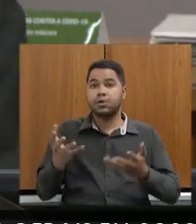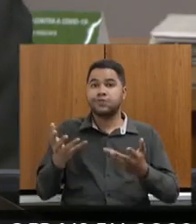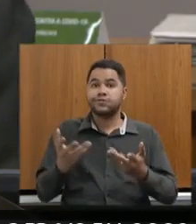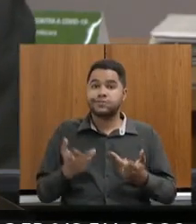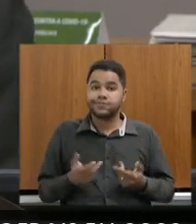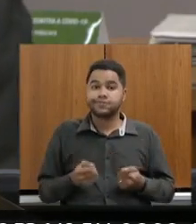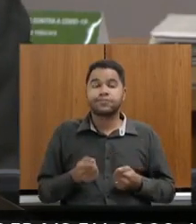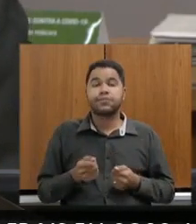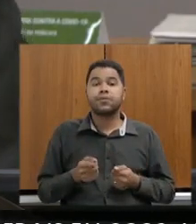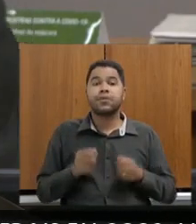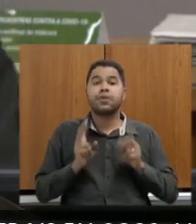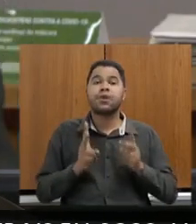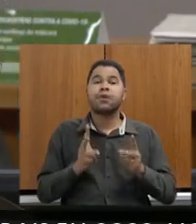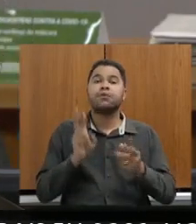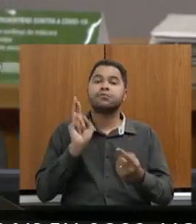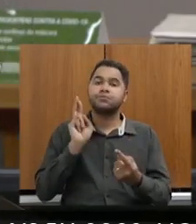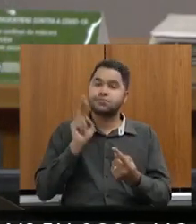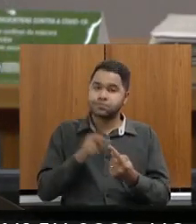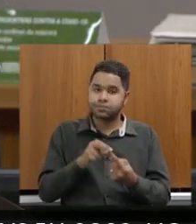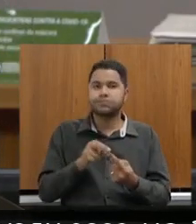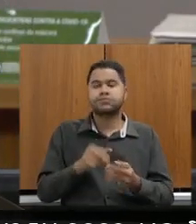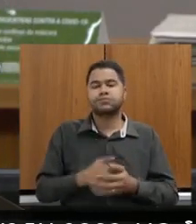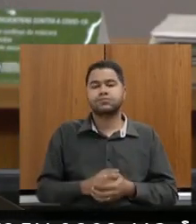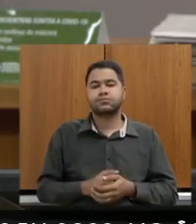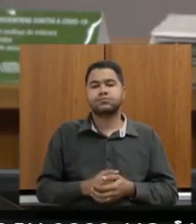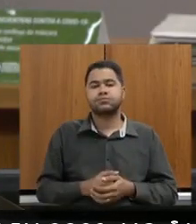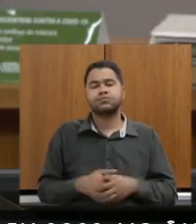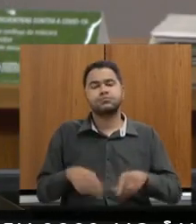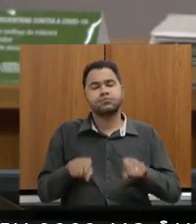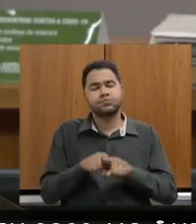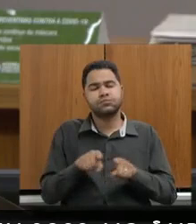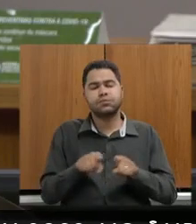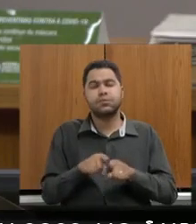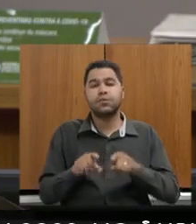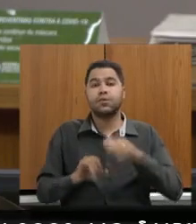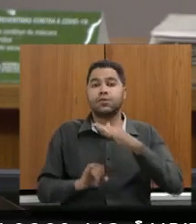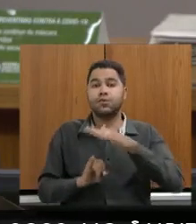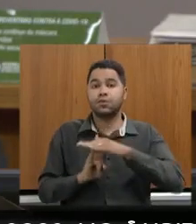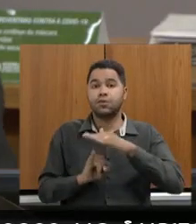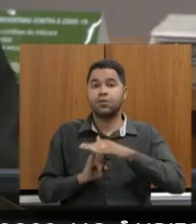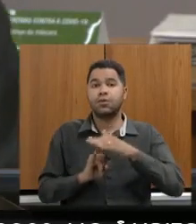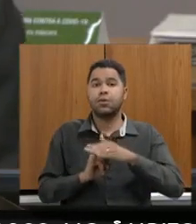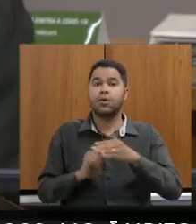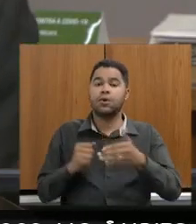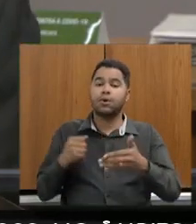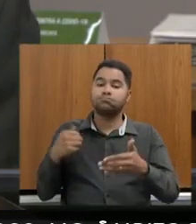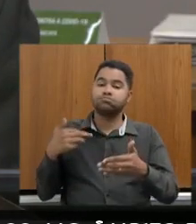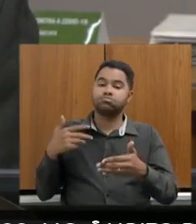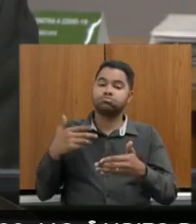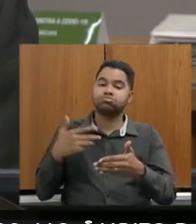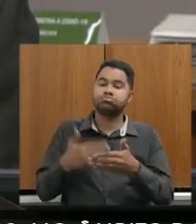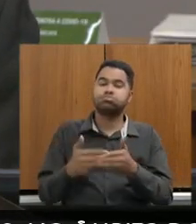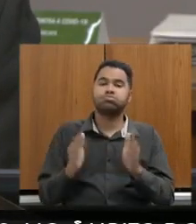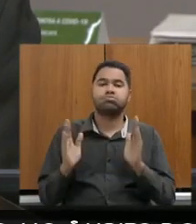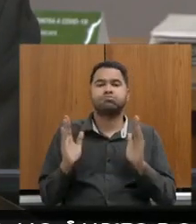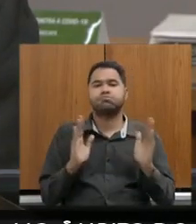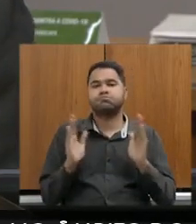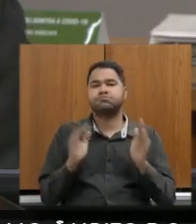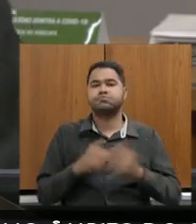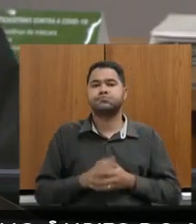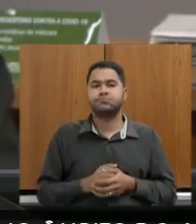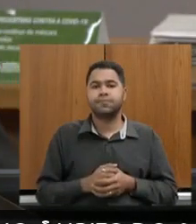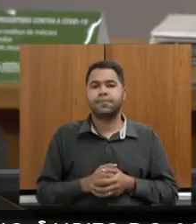seja uma referência e pegamos um uma instituição ao longo desse período aí digamos